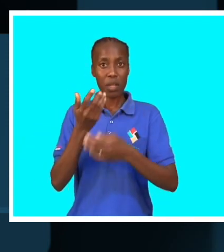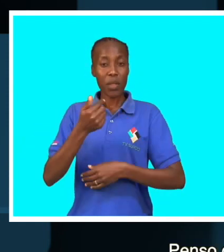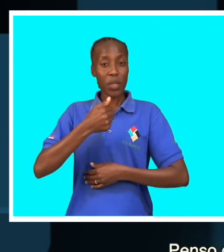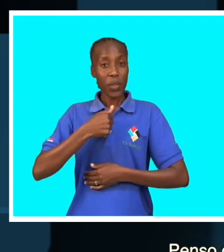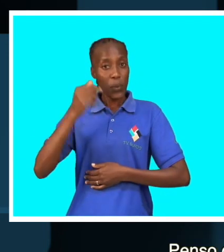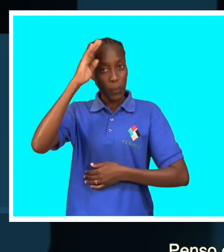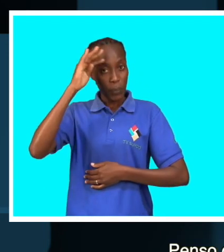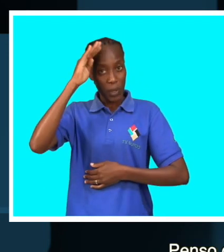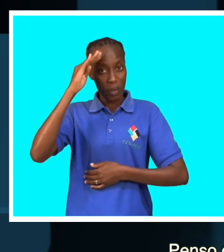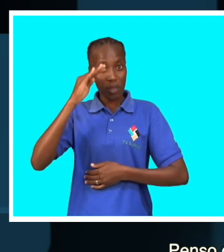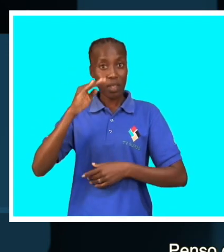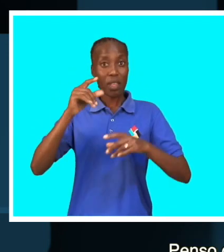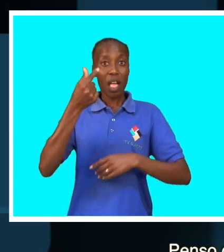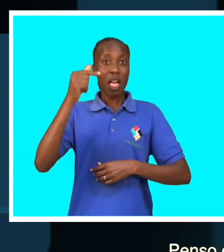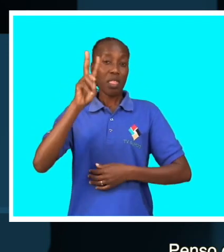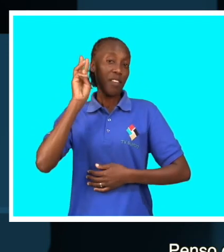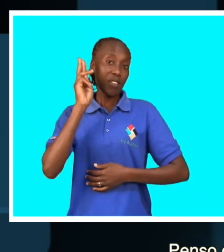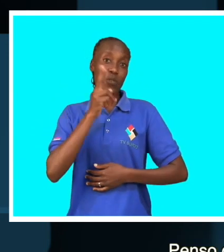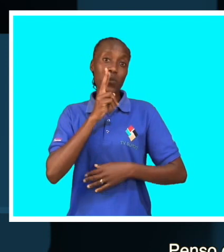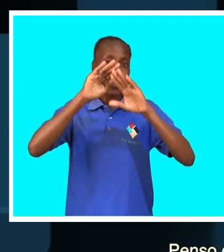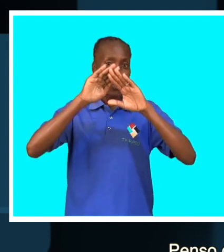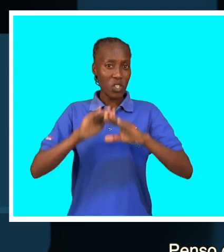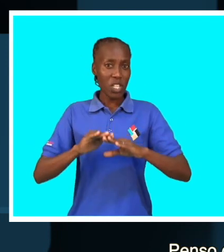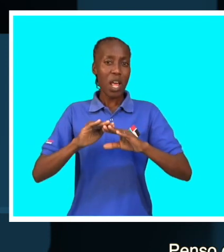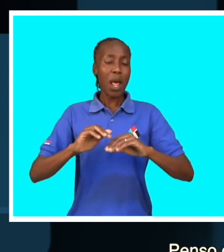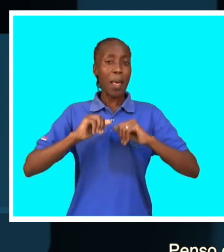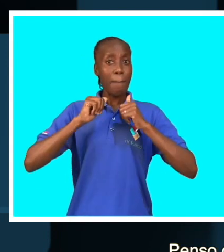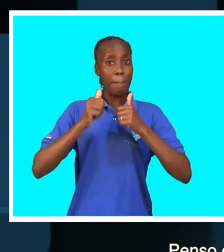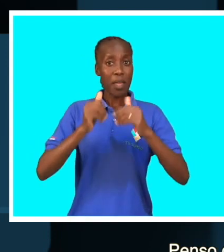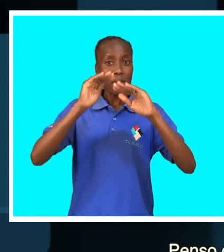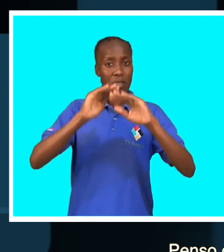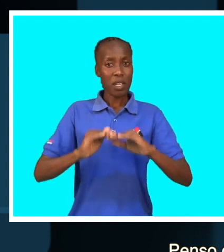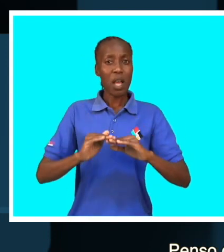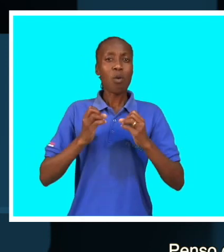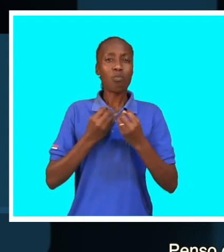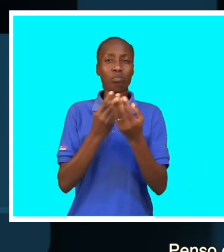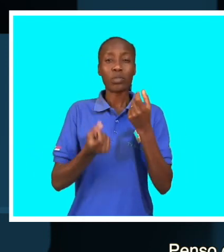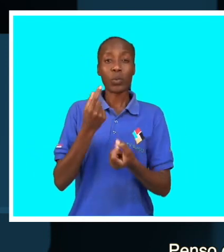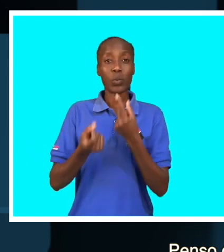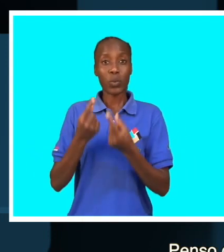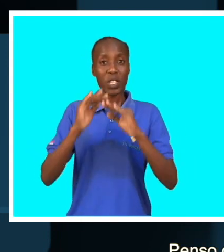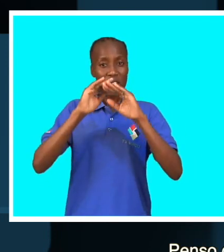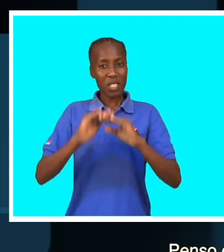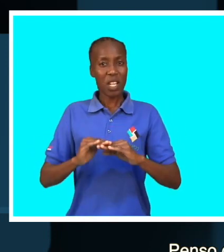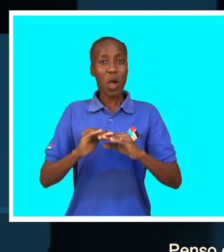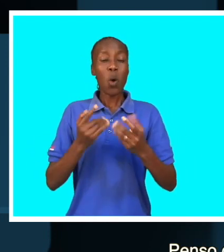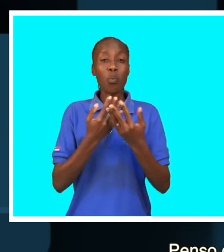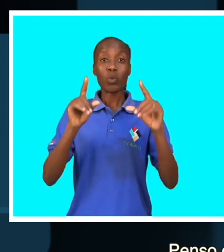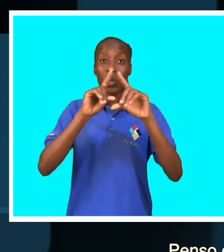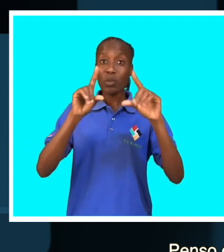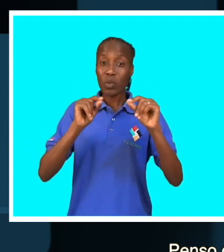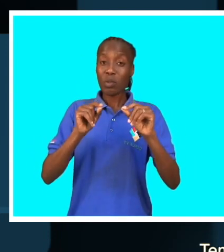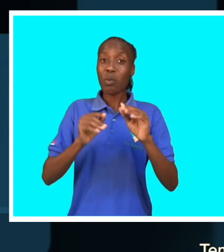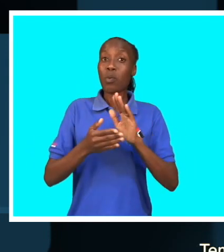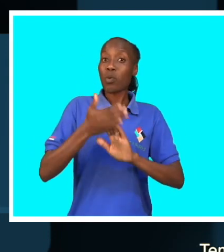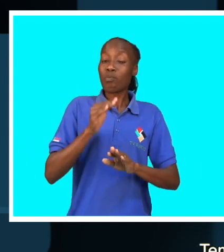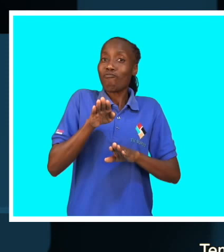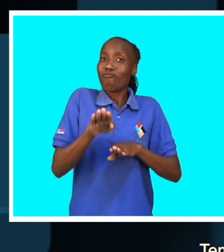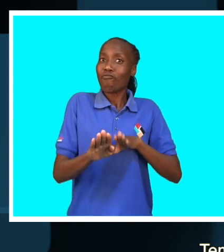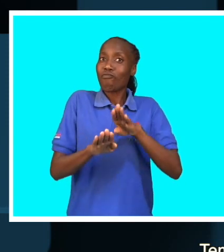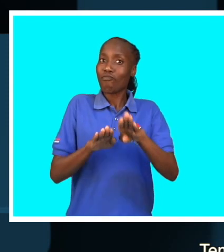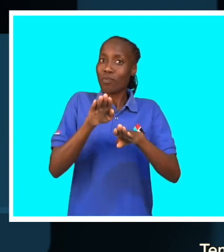Eu acho que a TV Surdo está num caminho bom e tem muita coisa ainda, tem um bom caminho por andar,